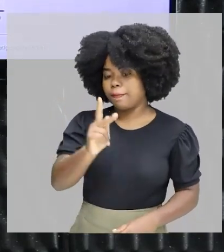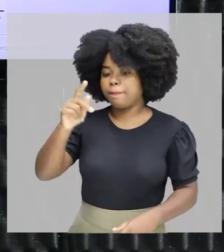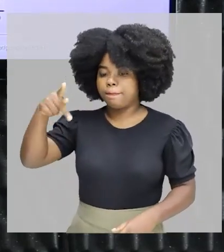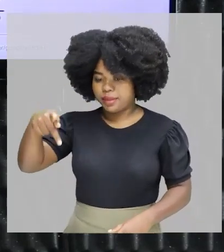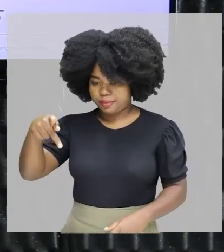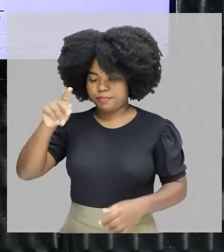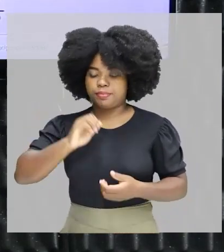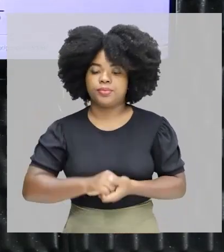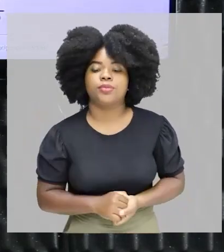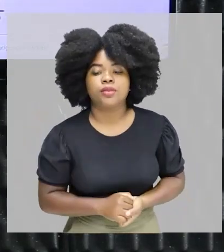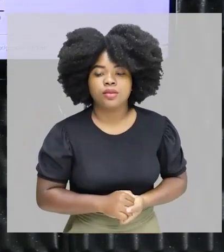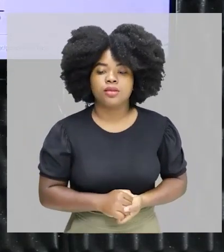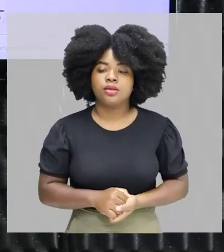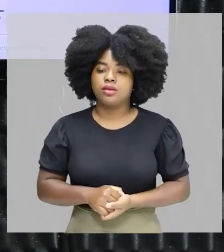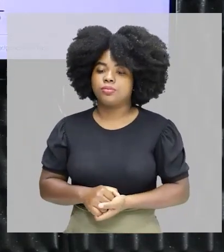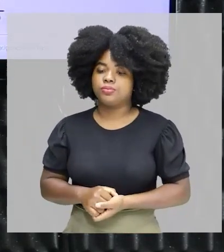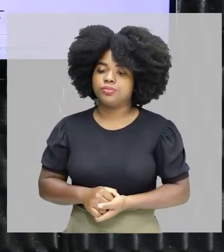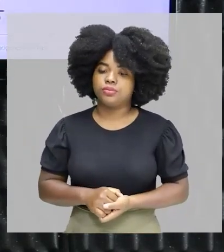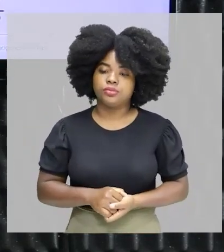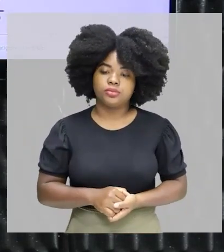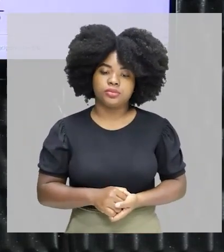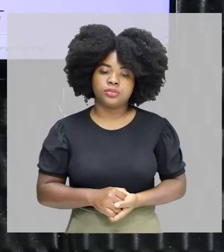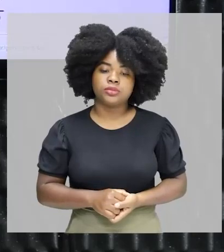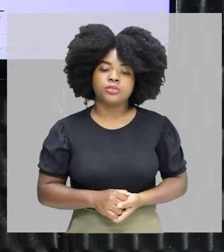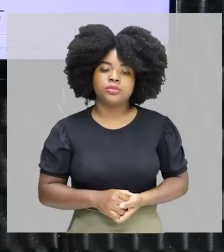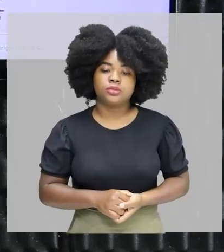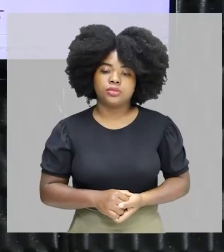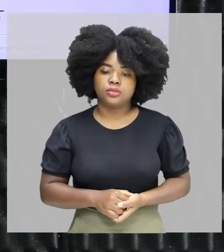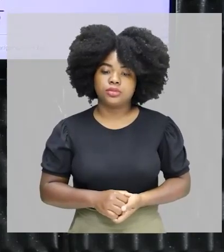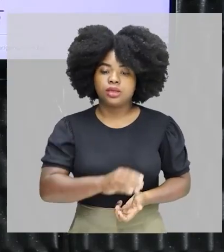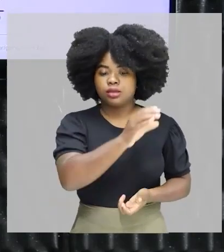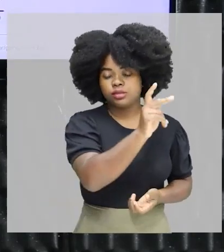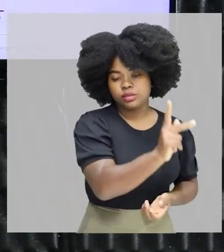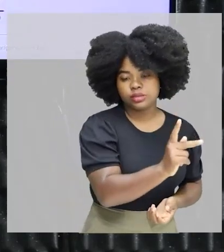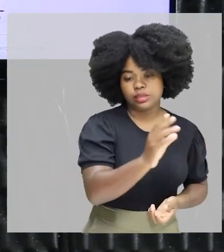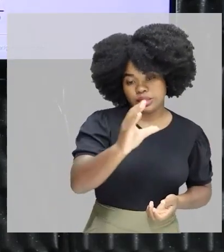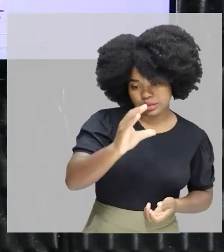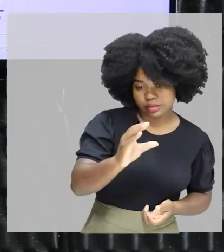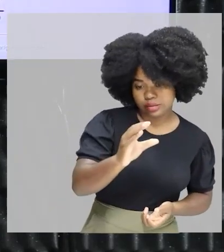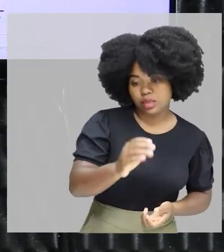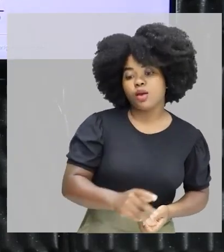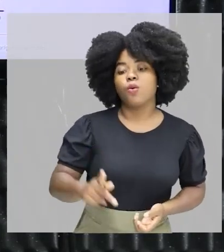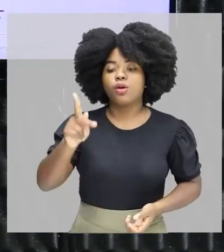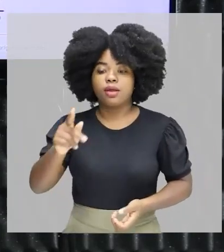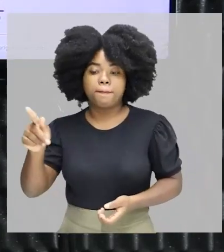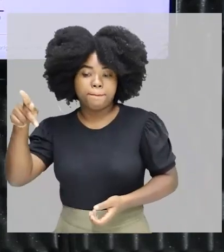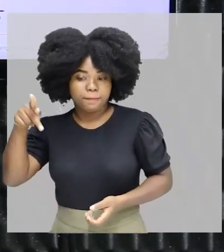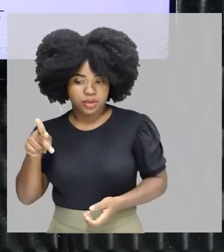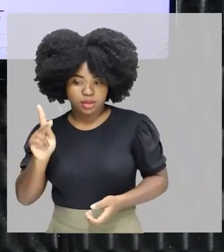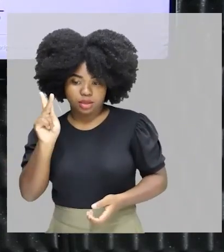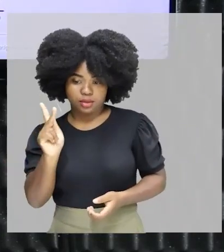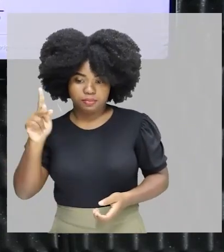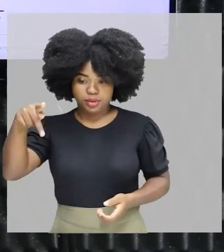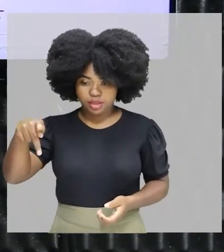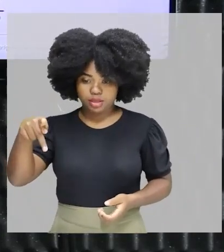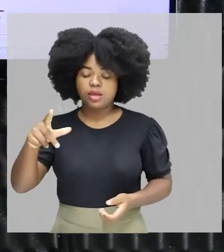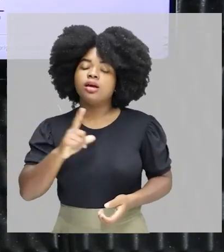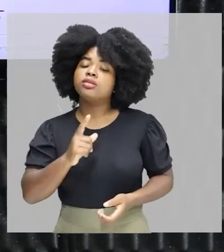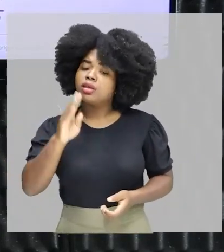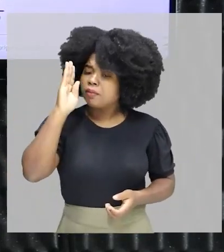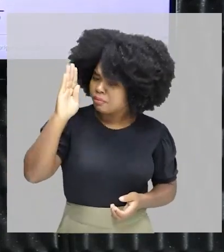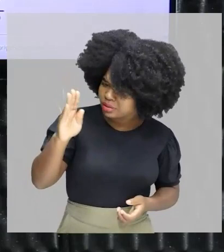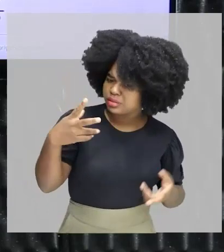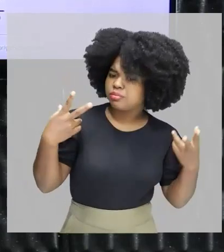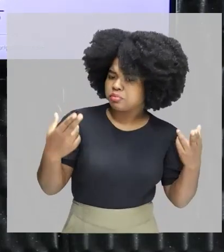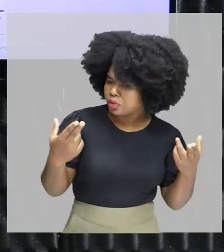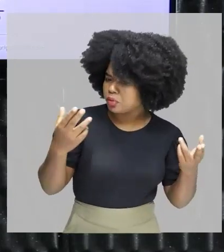ok? Tanto a constante em termos de concentração ou em termos de pressão vai ter o mesmo princípio